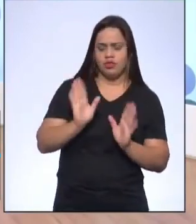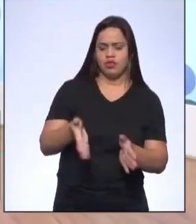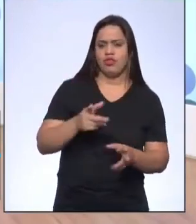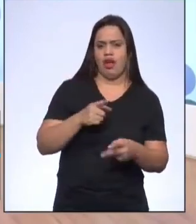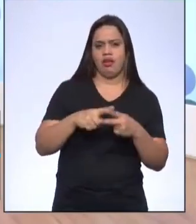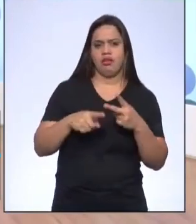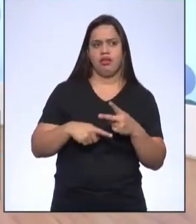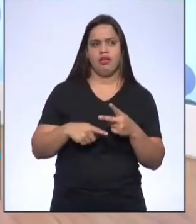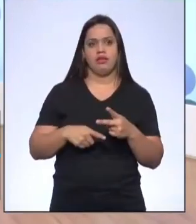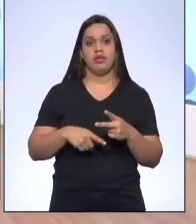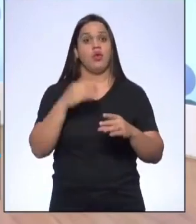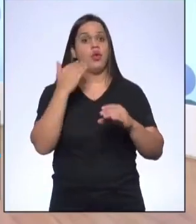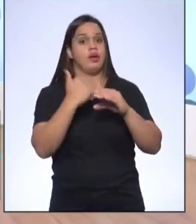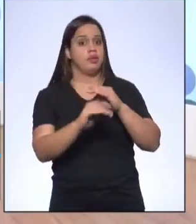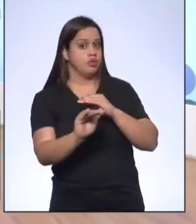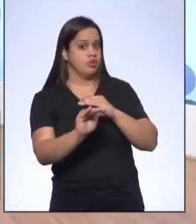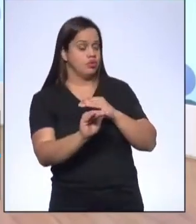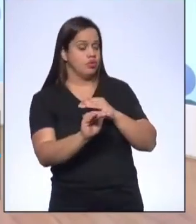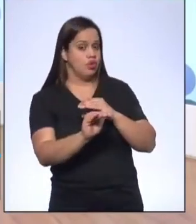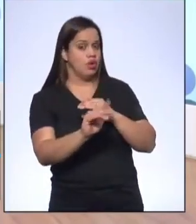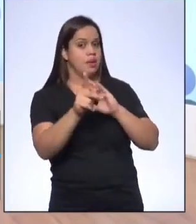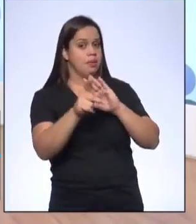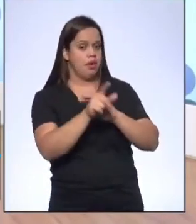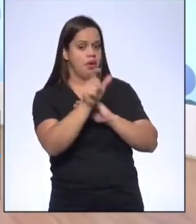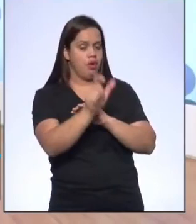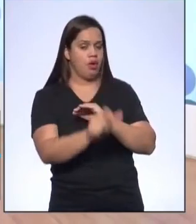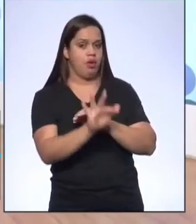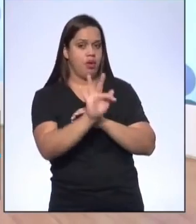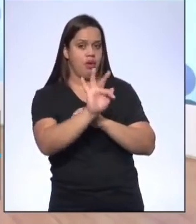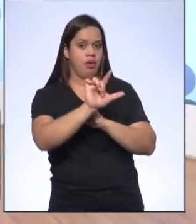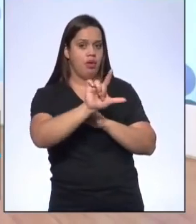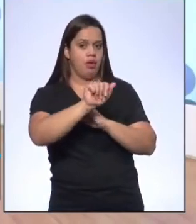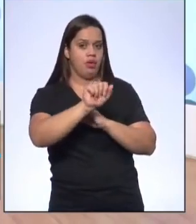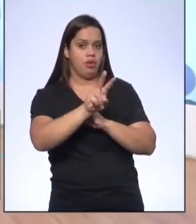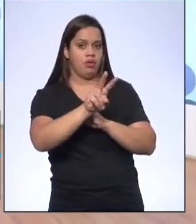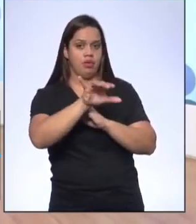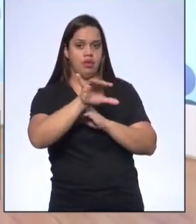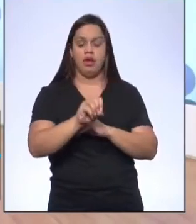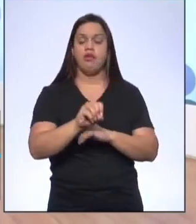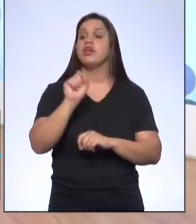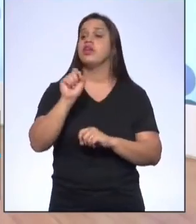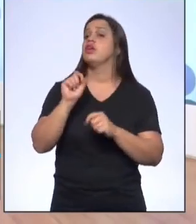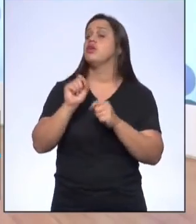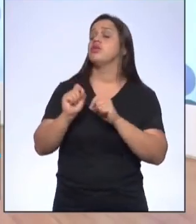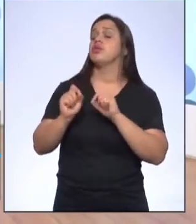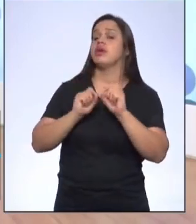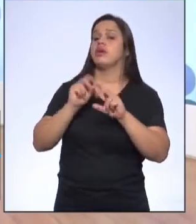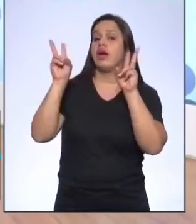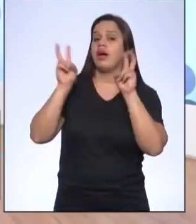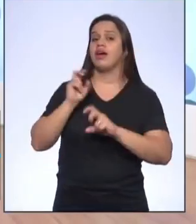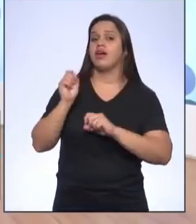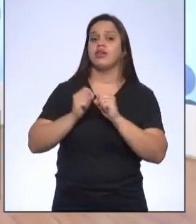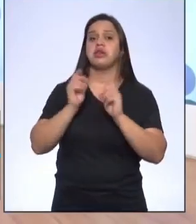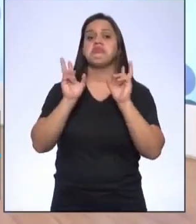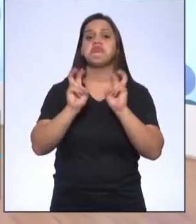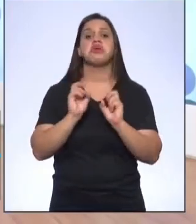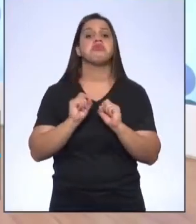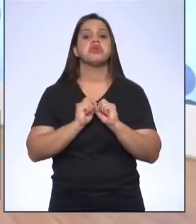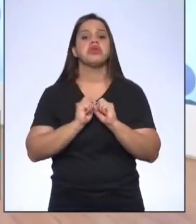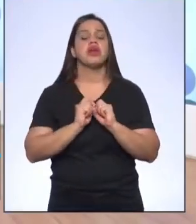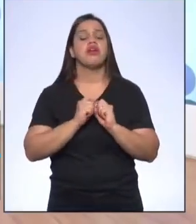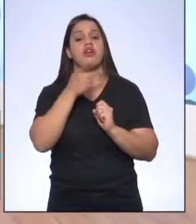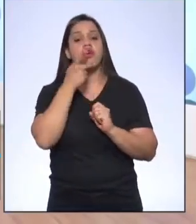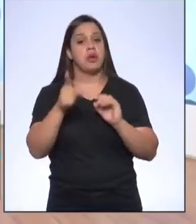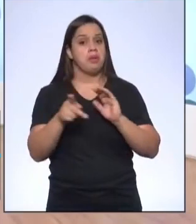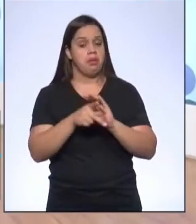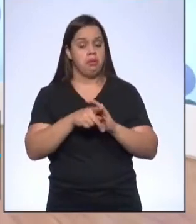O emissor é o Flávio, mas teve gente que falou emissor é o prefeito, não, gente. E o emissor é Flávio. assunto? Qual que é o assunto, hein, gente? Do que e o trata assunto essa é o carta? buraco, professor.